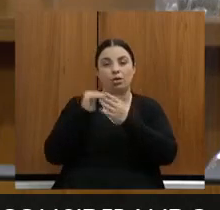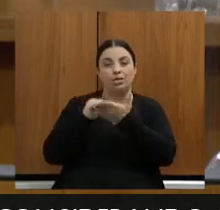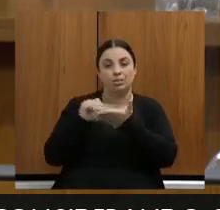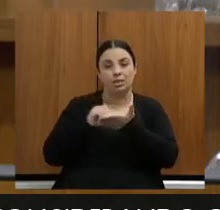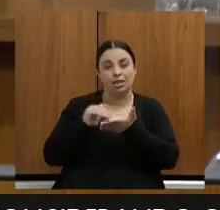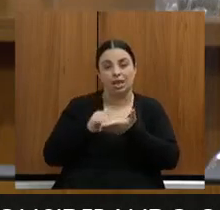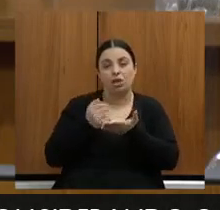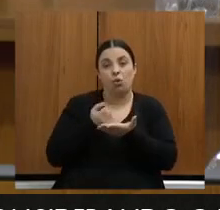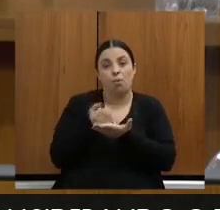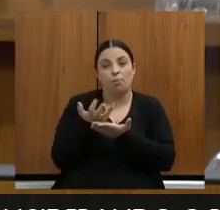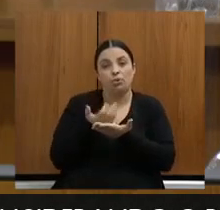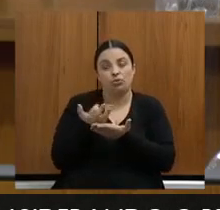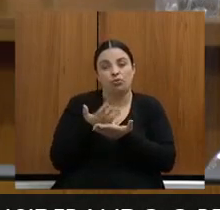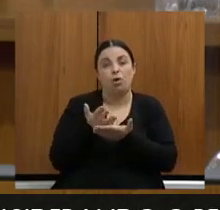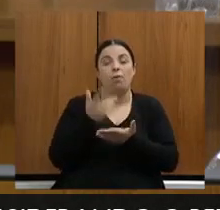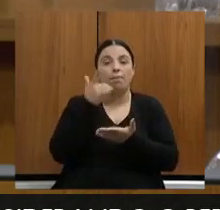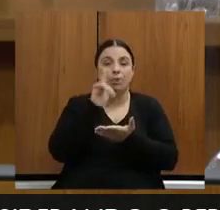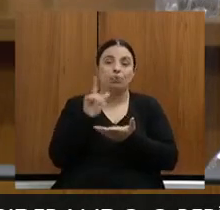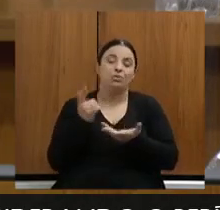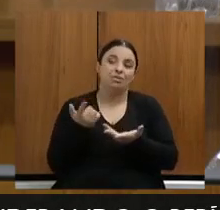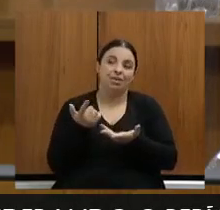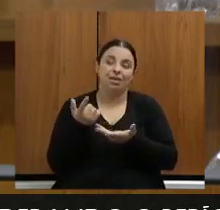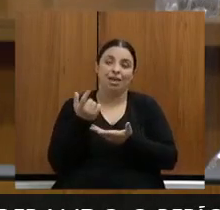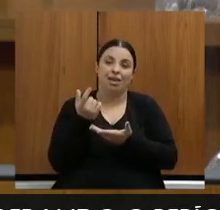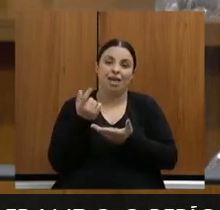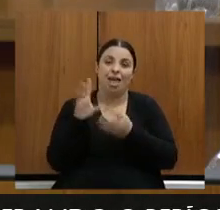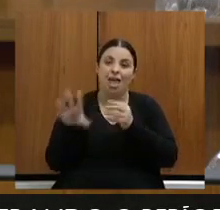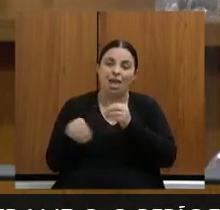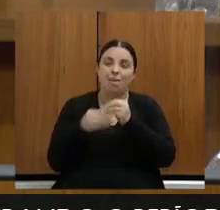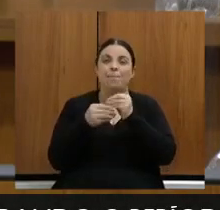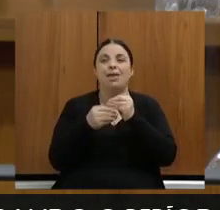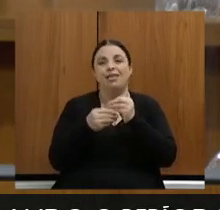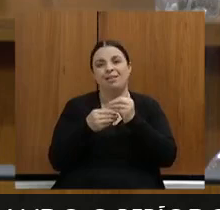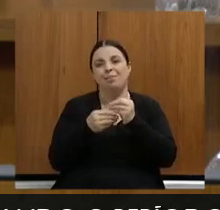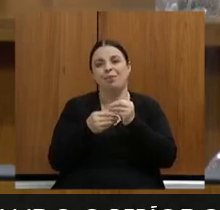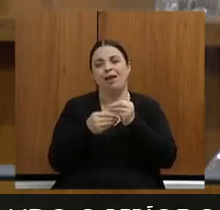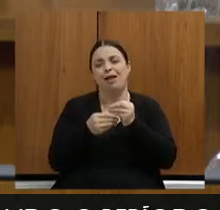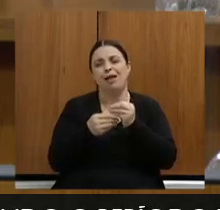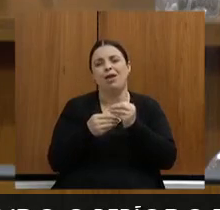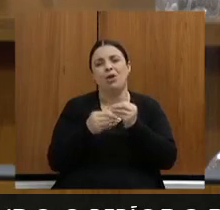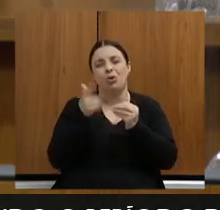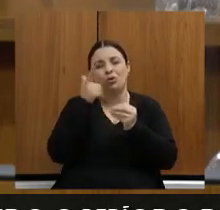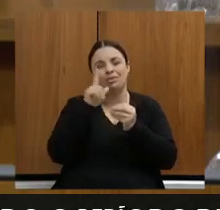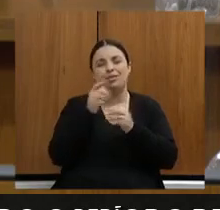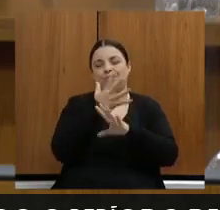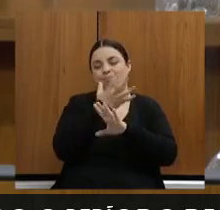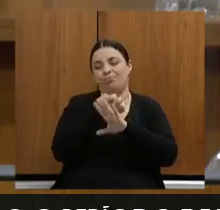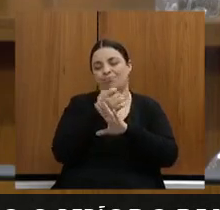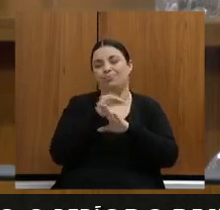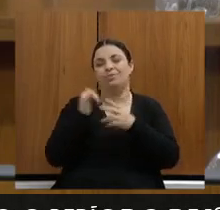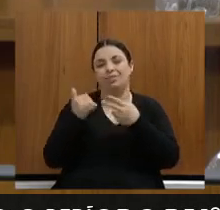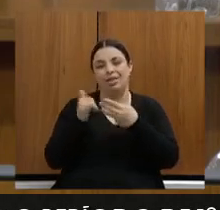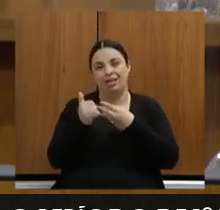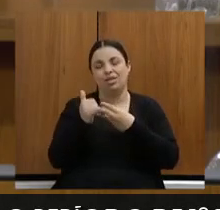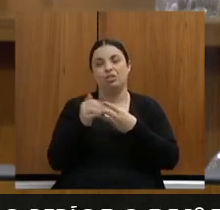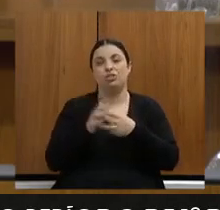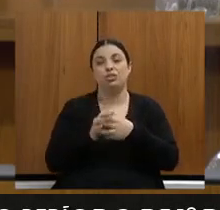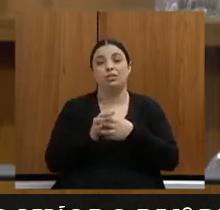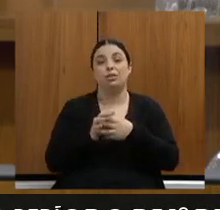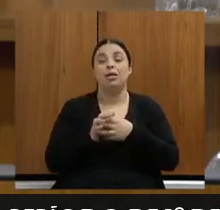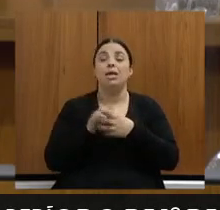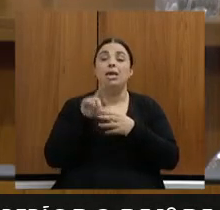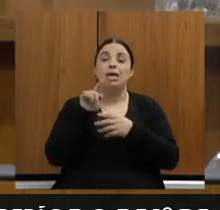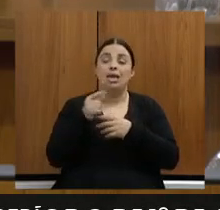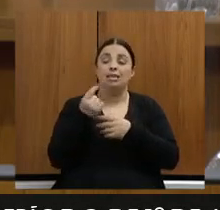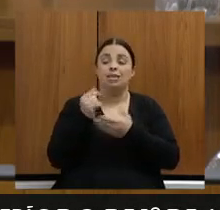receber emendas nessa área de pequenas usinas fotovoltaicas sobre o recurso da emenda eu vou